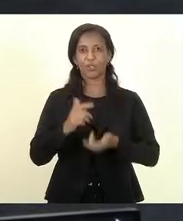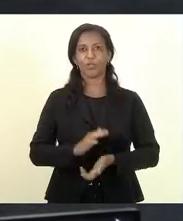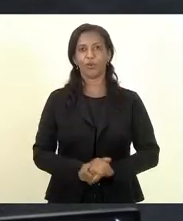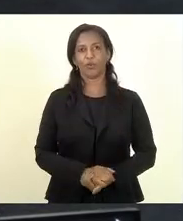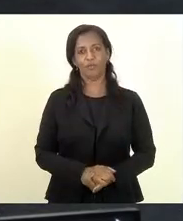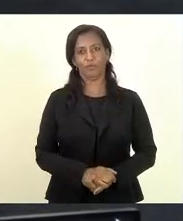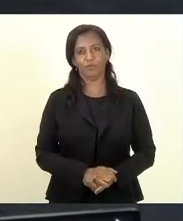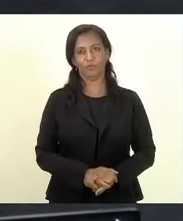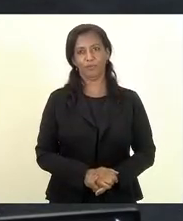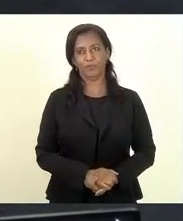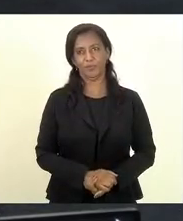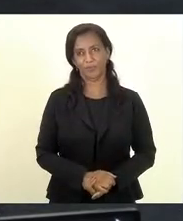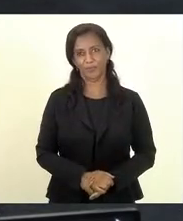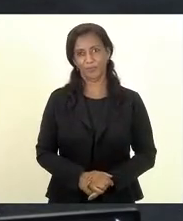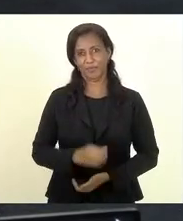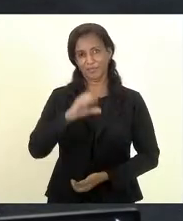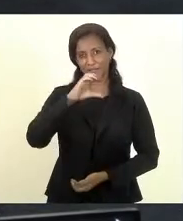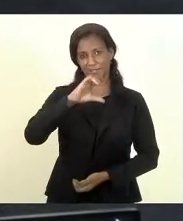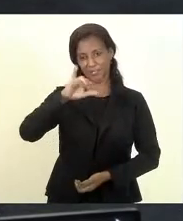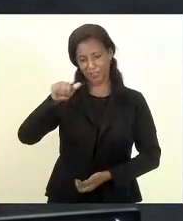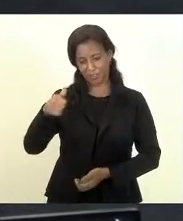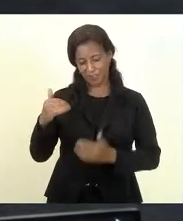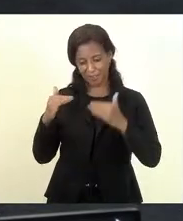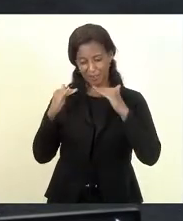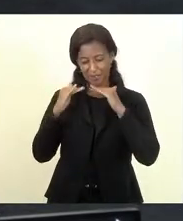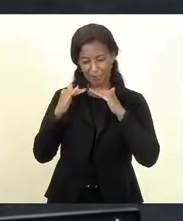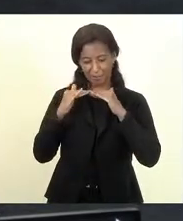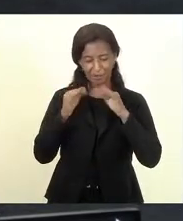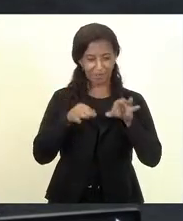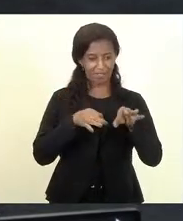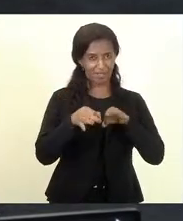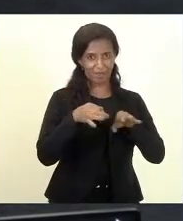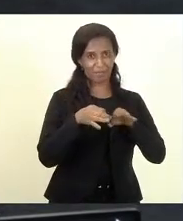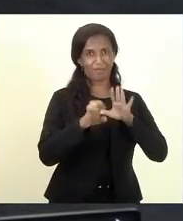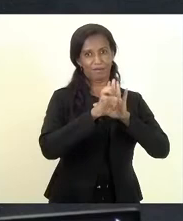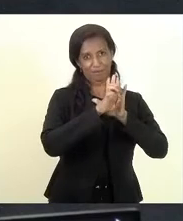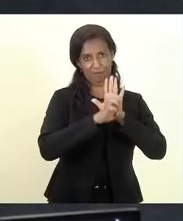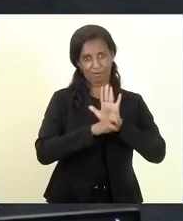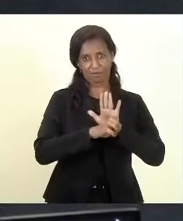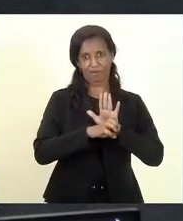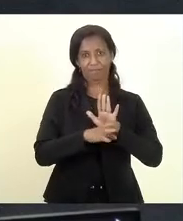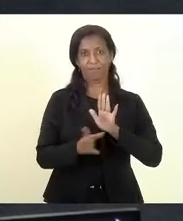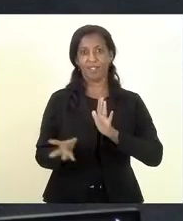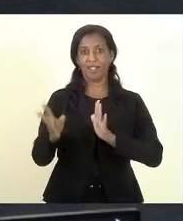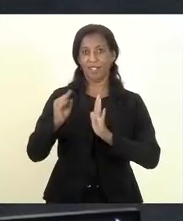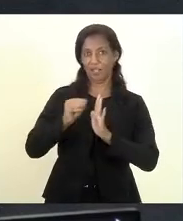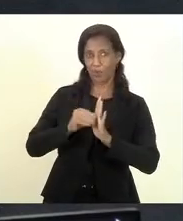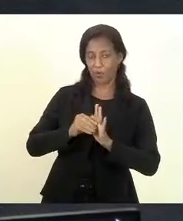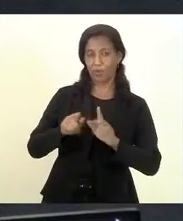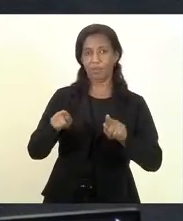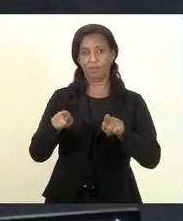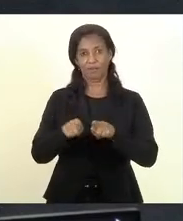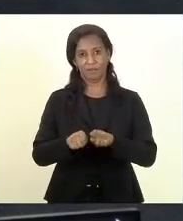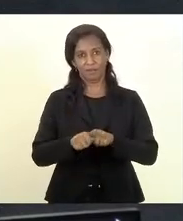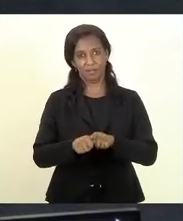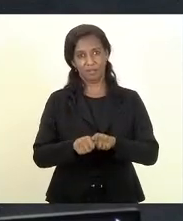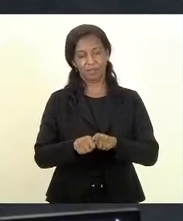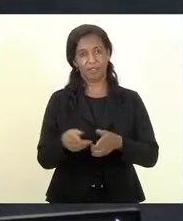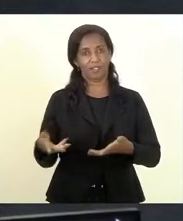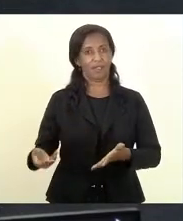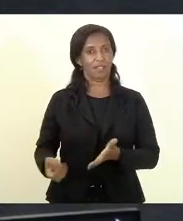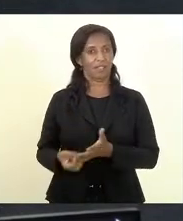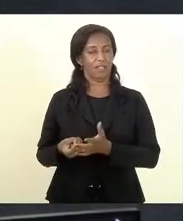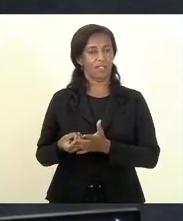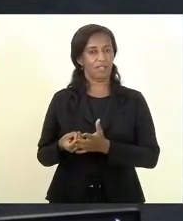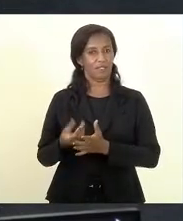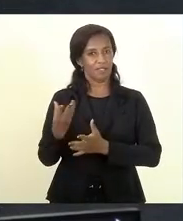sorrindo. CCJ deu parecer nesse projeto, uma emenda, incluída a possibilidade de dar incentivo